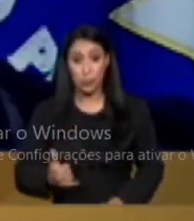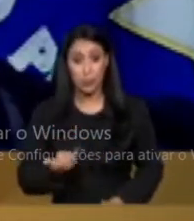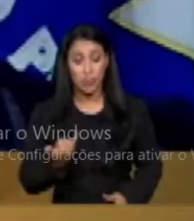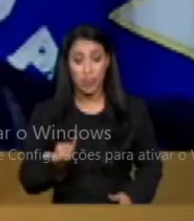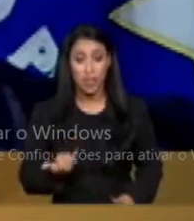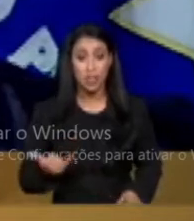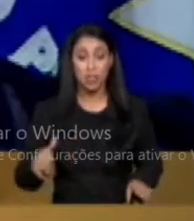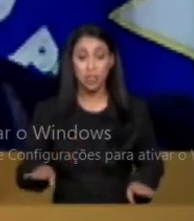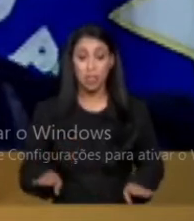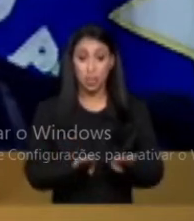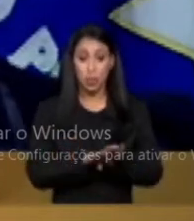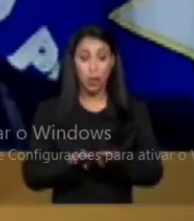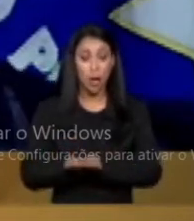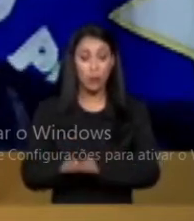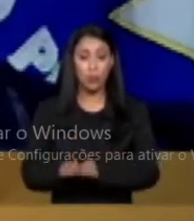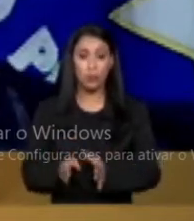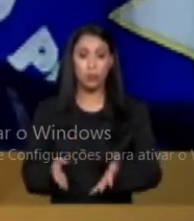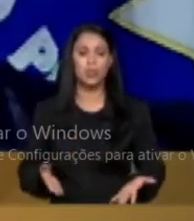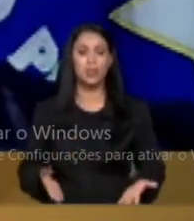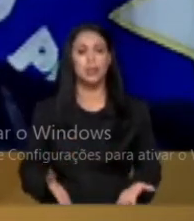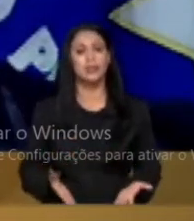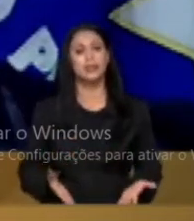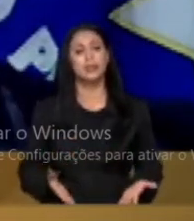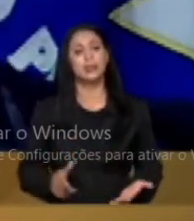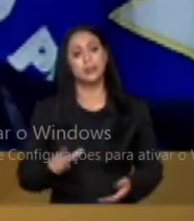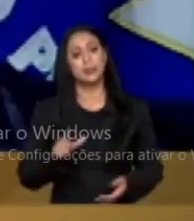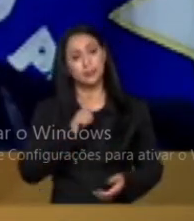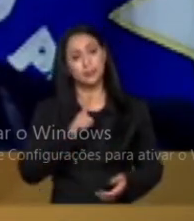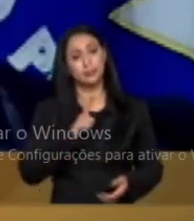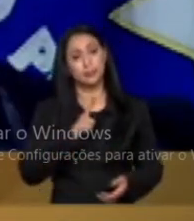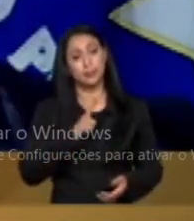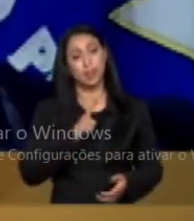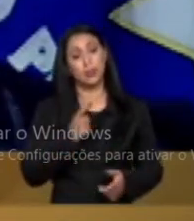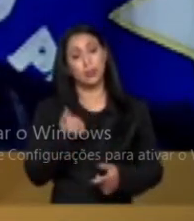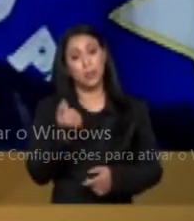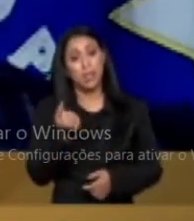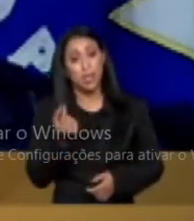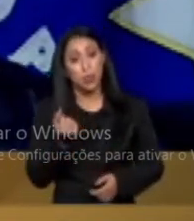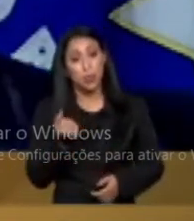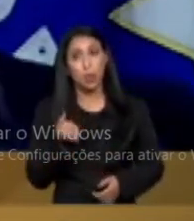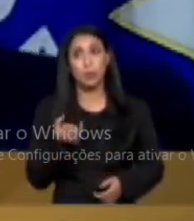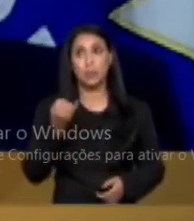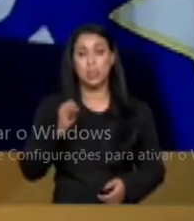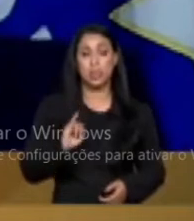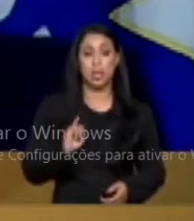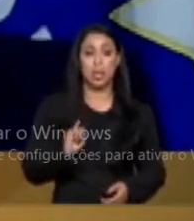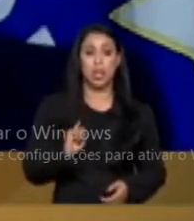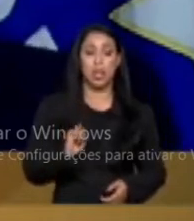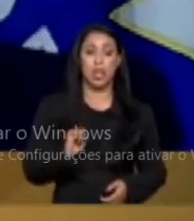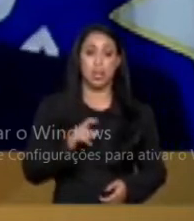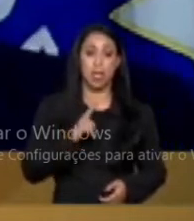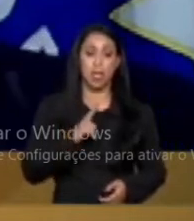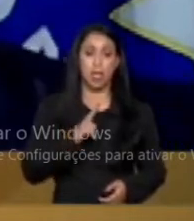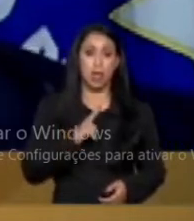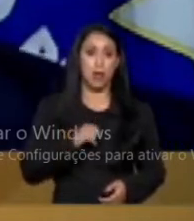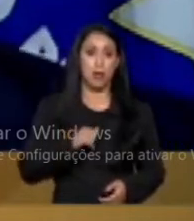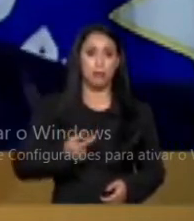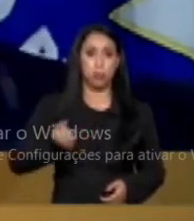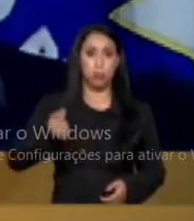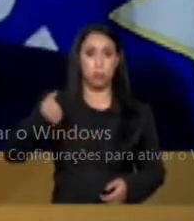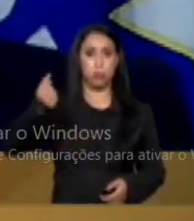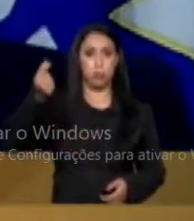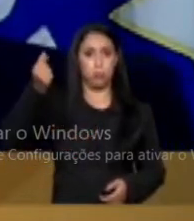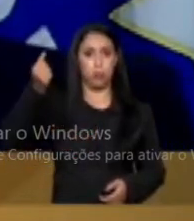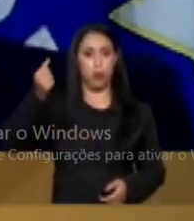oportunidades. Igualdade essa que cede diante do poder econômico, seja do abuso do poder econômico, seja